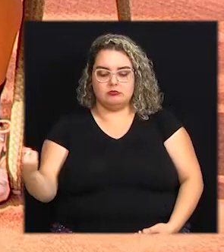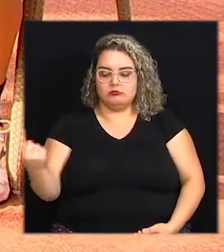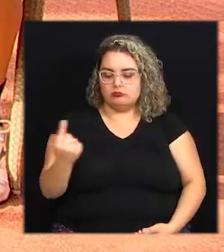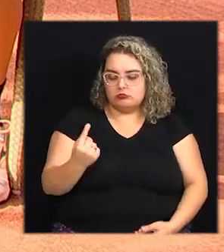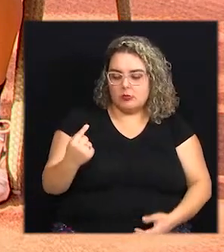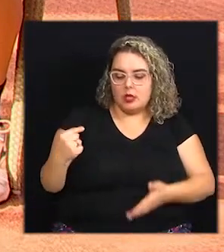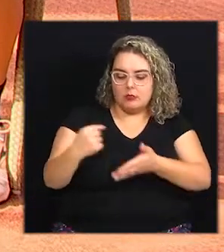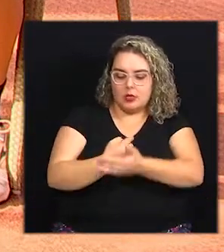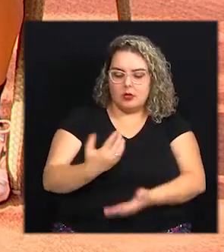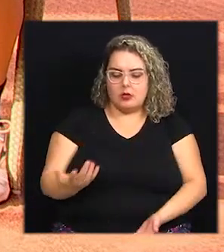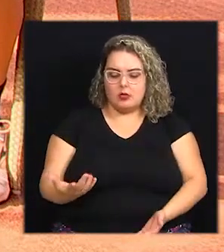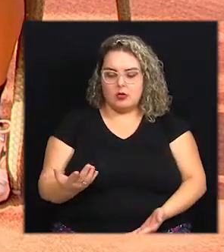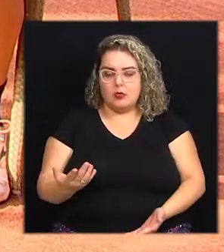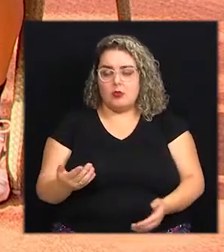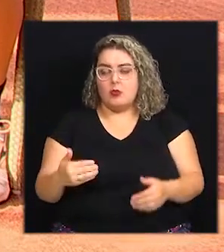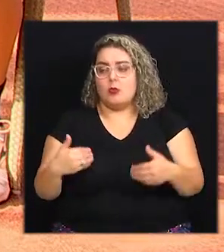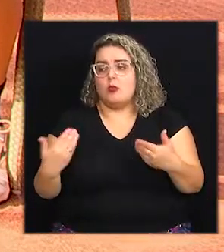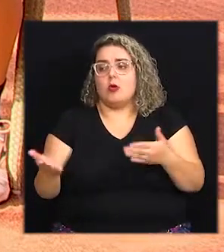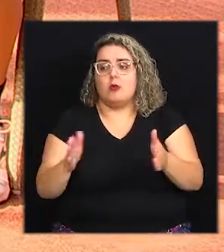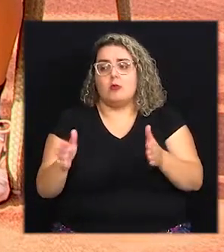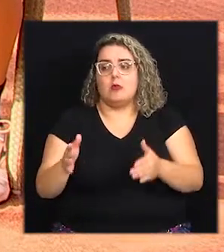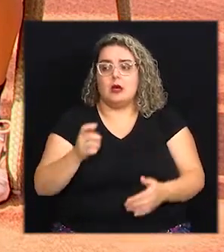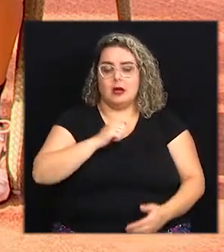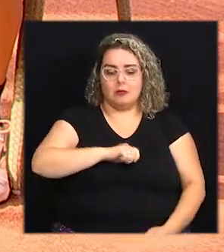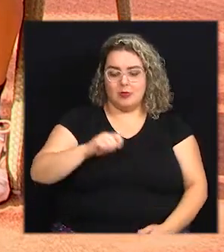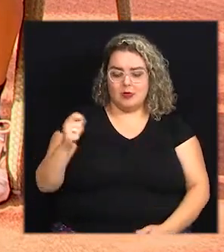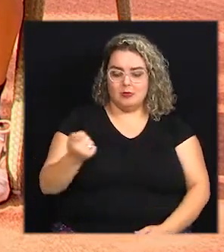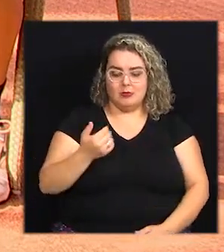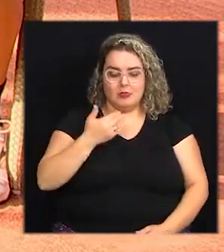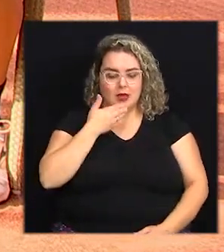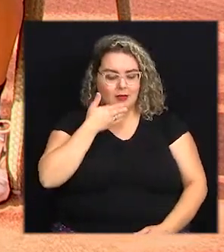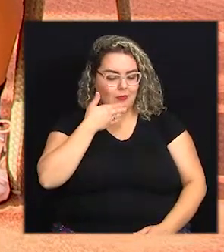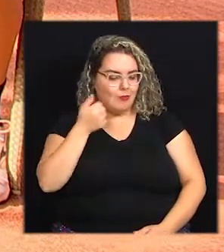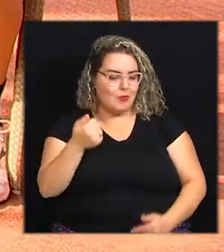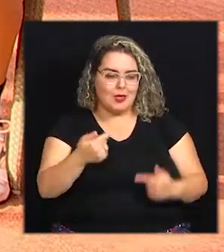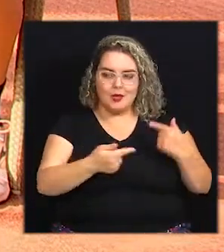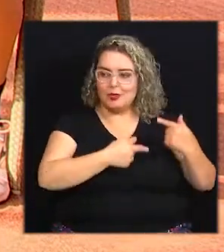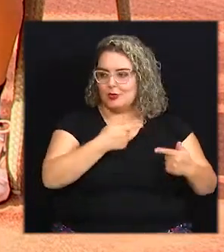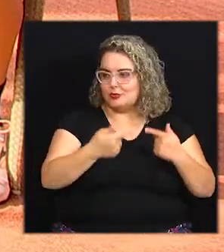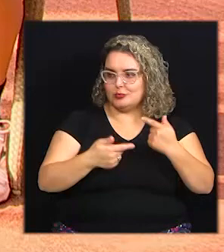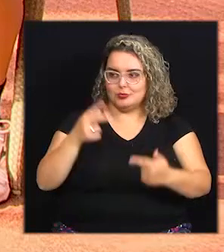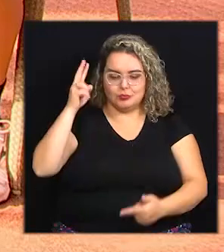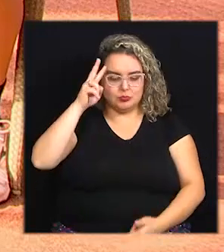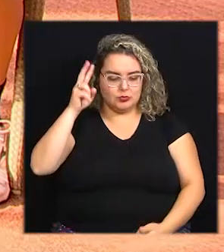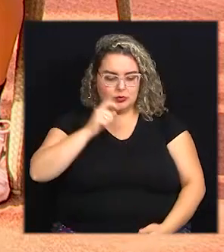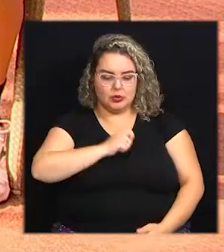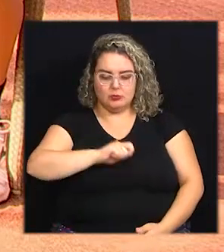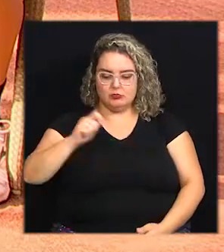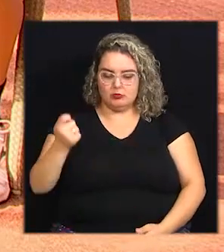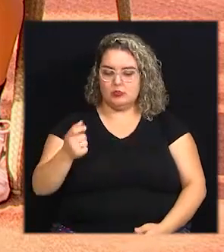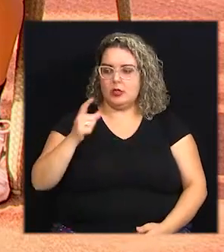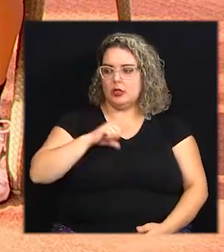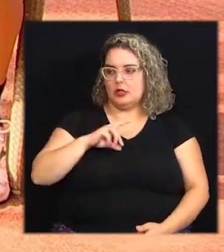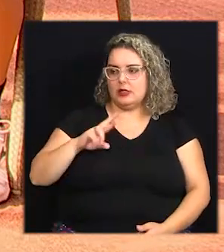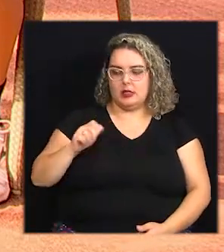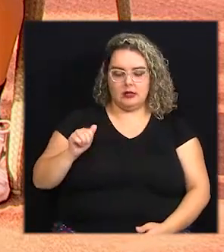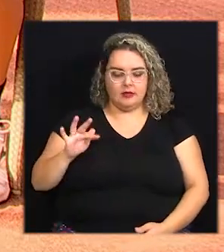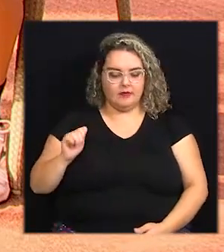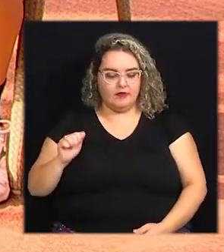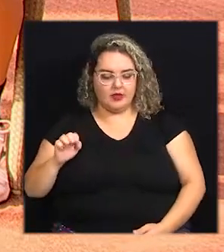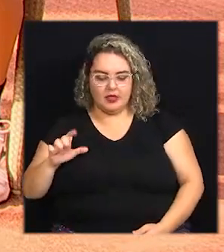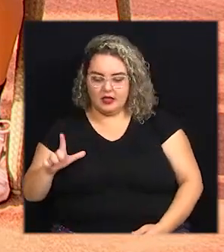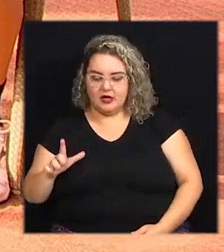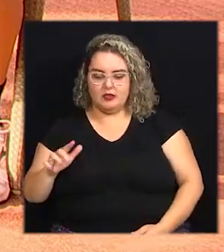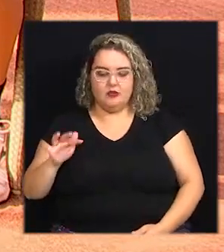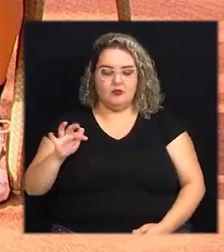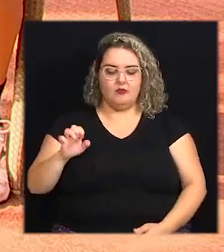me questionar, fala, mas qual que é o momento do tênis? Eu falo, essa é a melhor geração da história do tênis, porque você tem Rafael Nadal,